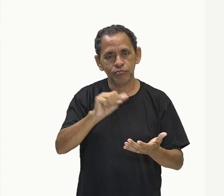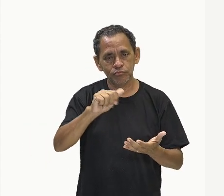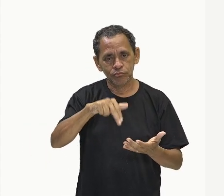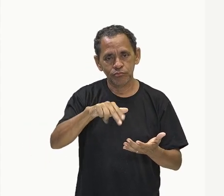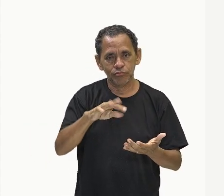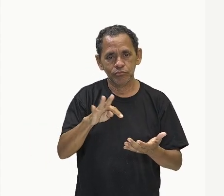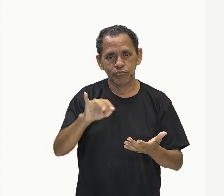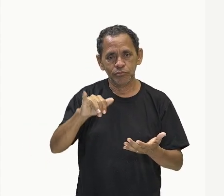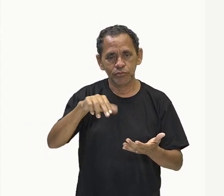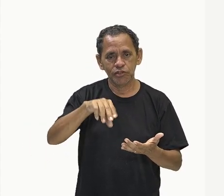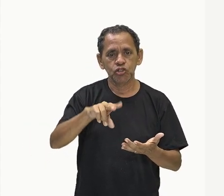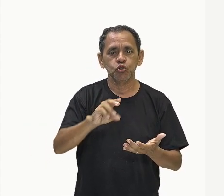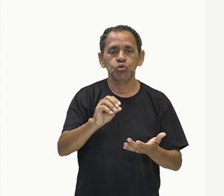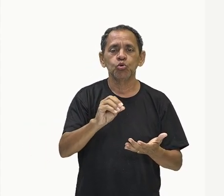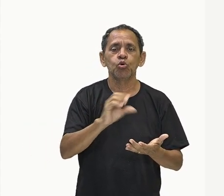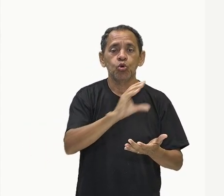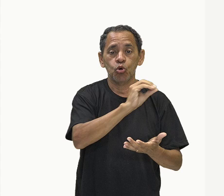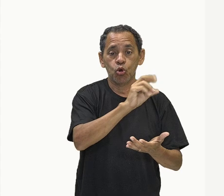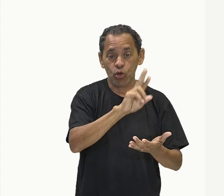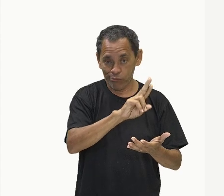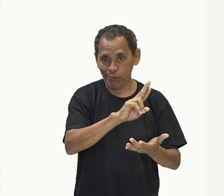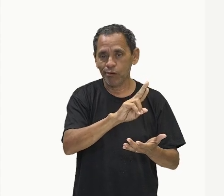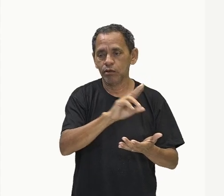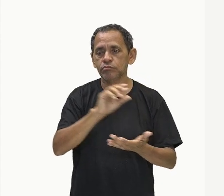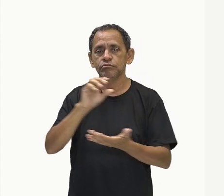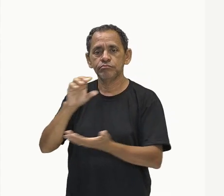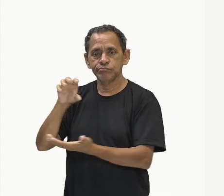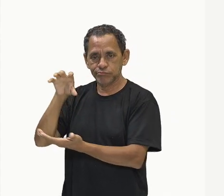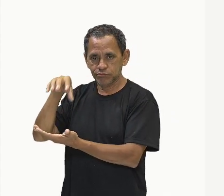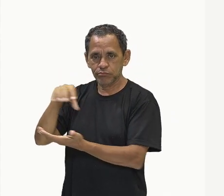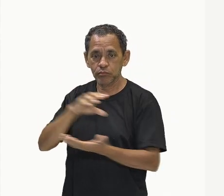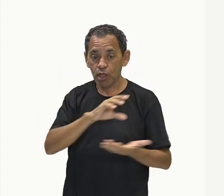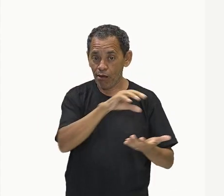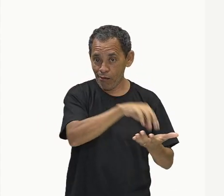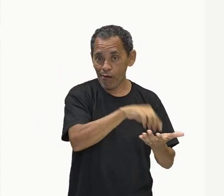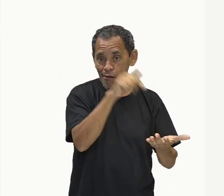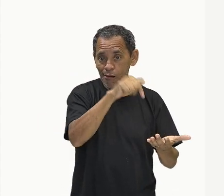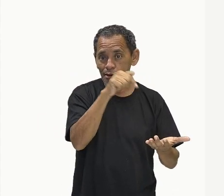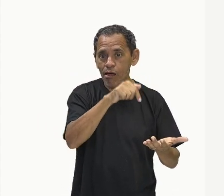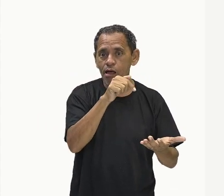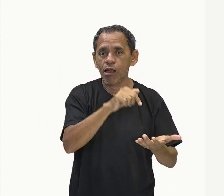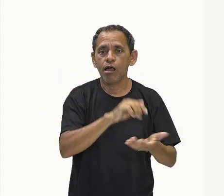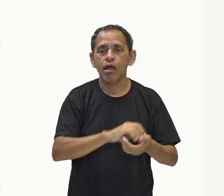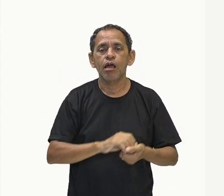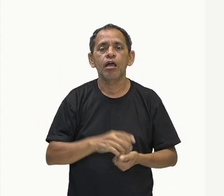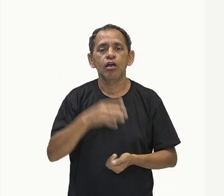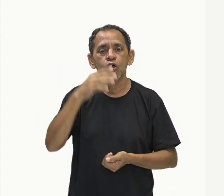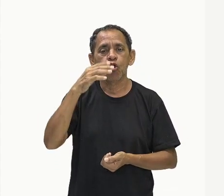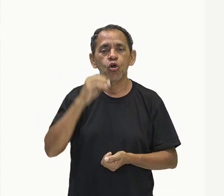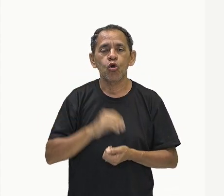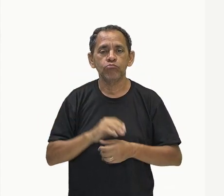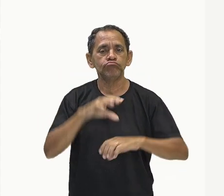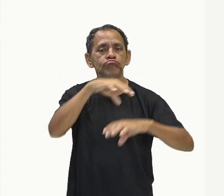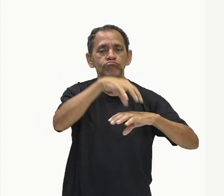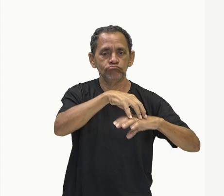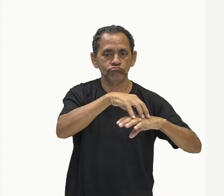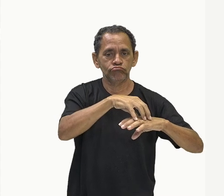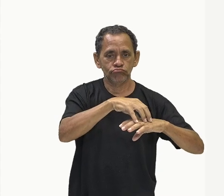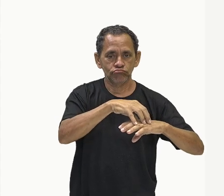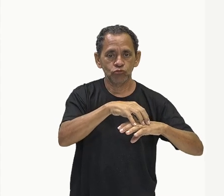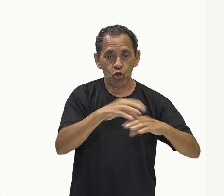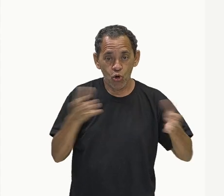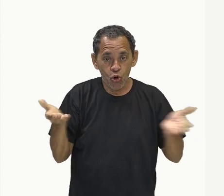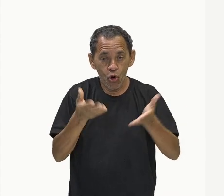Oriente, tá, gente? Gente, a cidade de Bizâncio está aqui, tá, gente? Conhecido como Constantinopla, que atualmente é a cidade